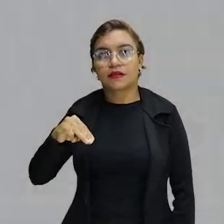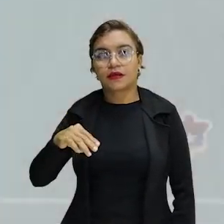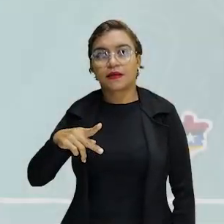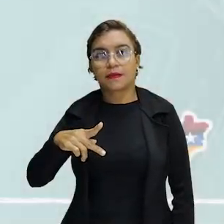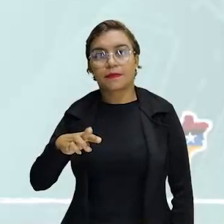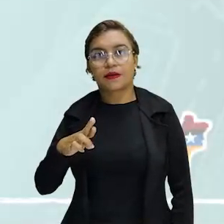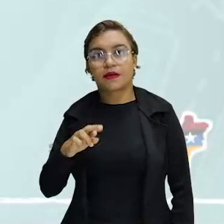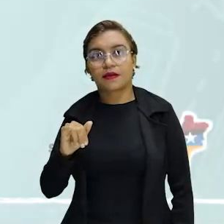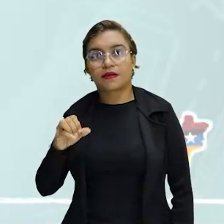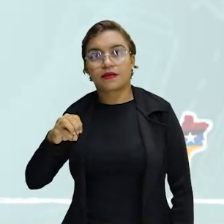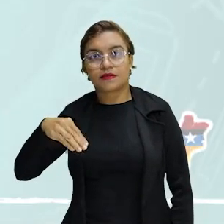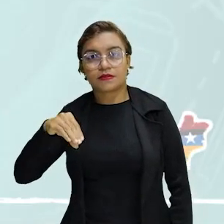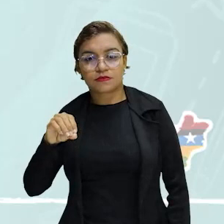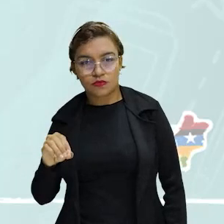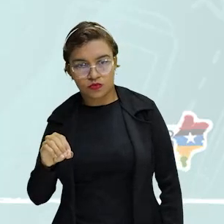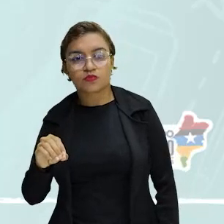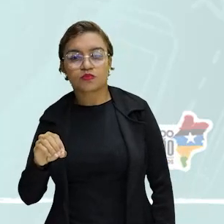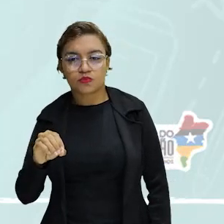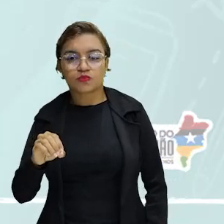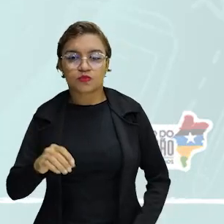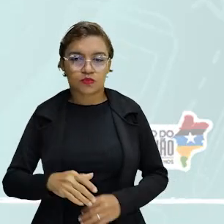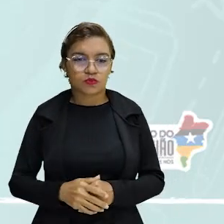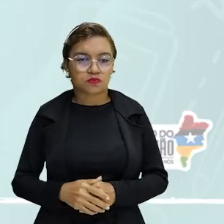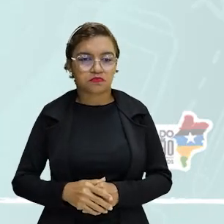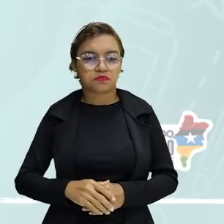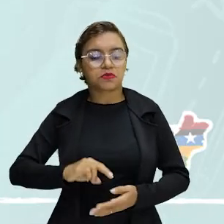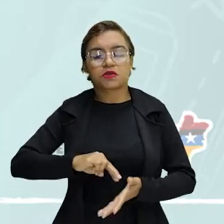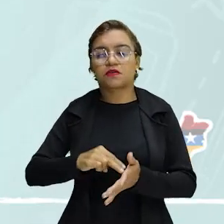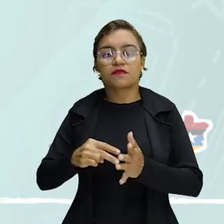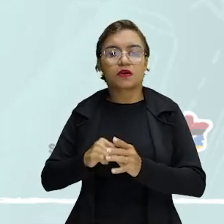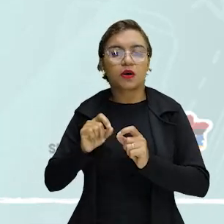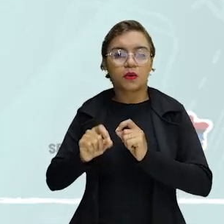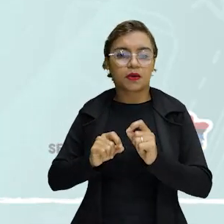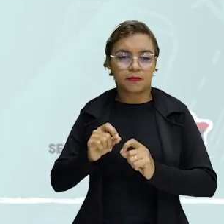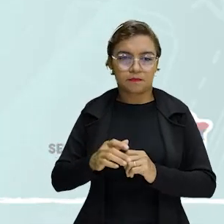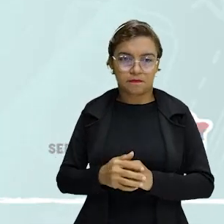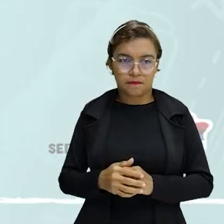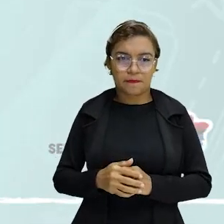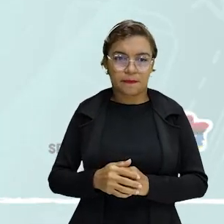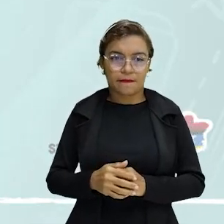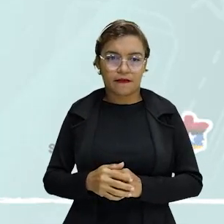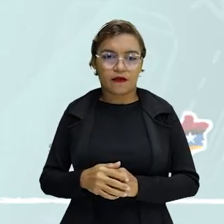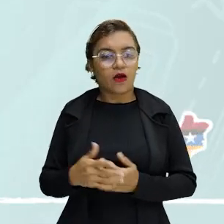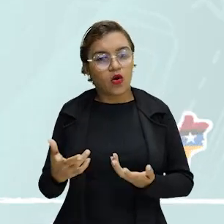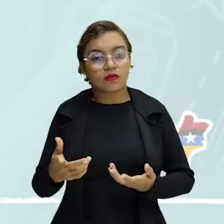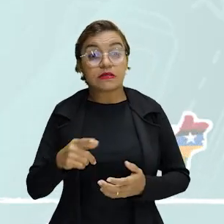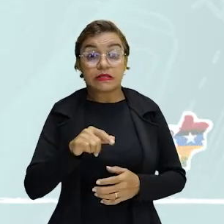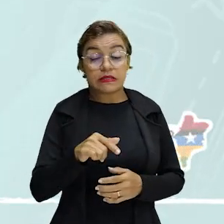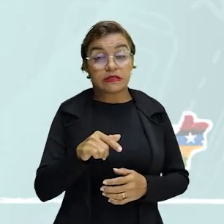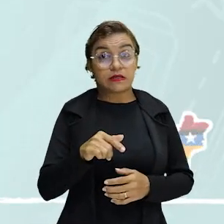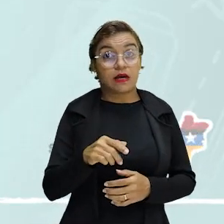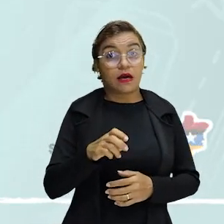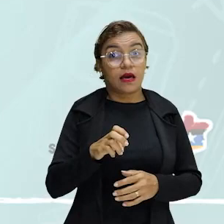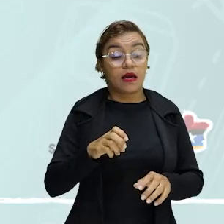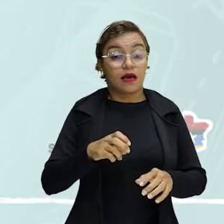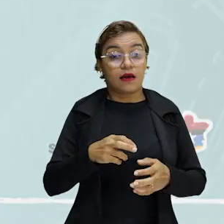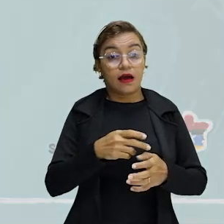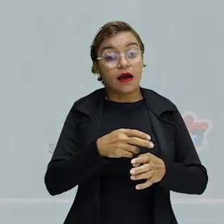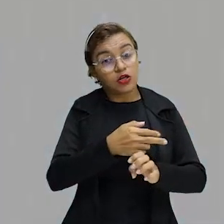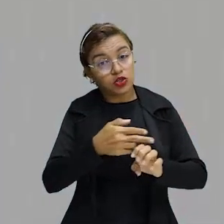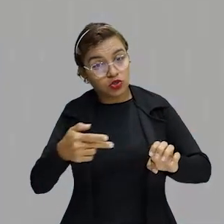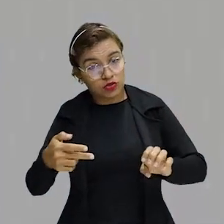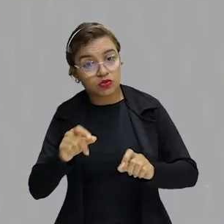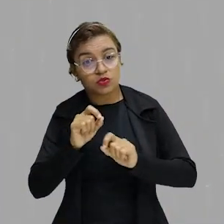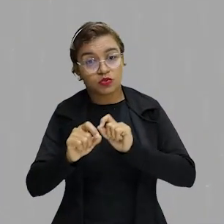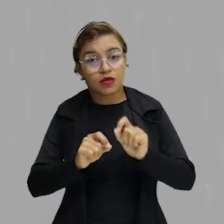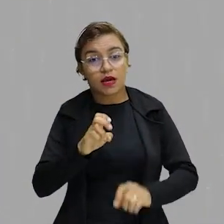Vamos sintetizar isso aqui para a gente finalizar falando do intemperismo. Olha aí, ó. Agentes exógenos da Terra são os elementos da natureza que